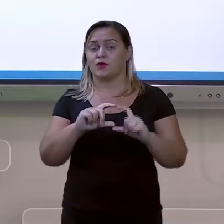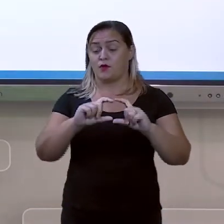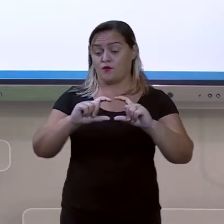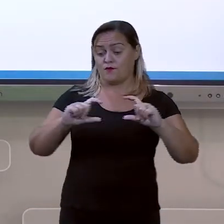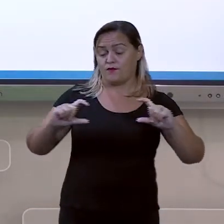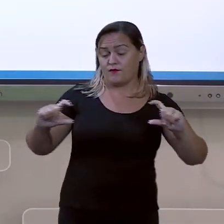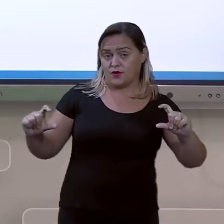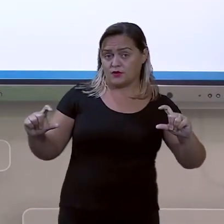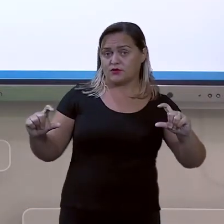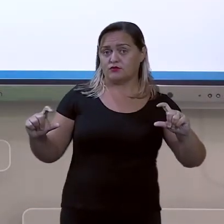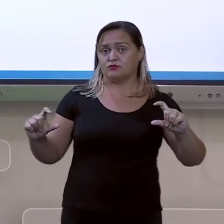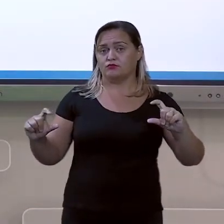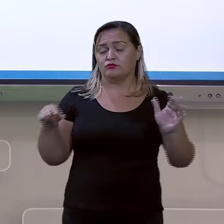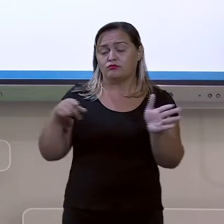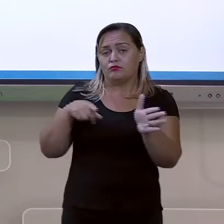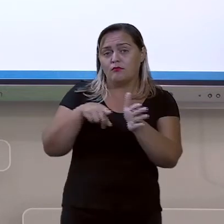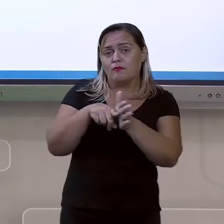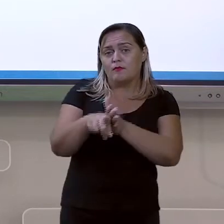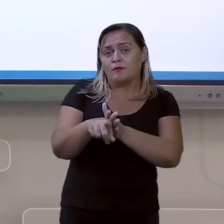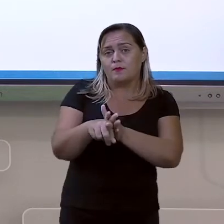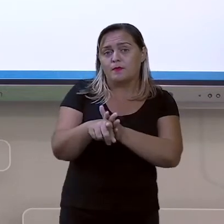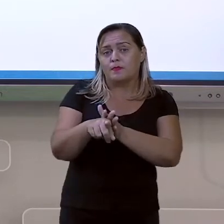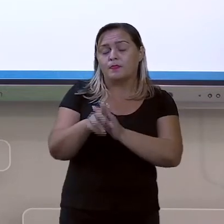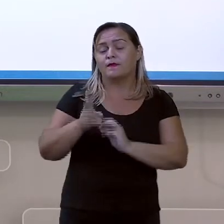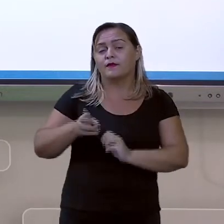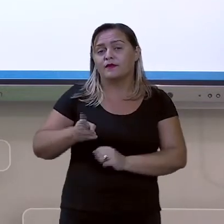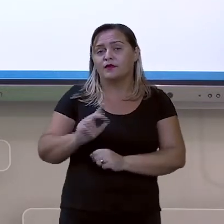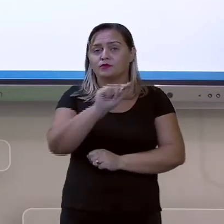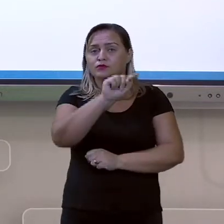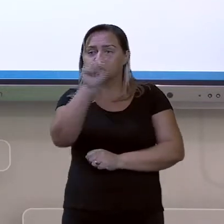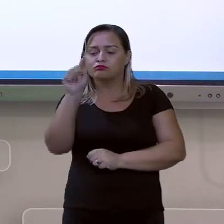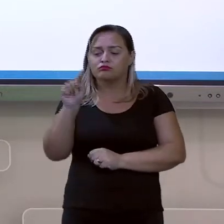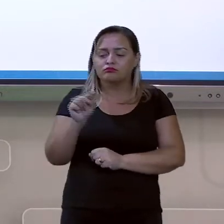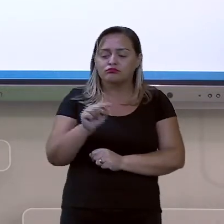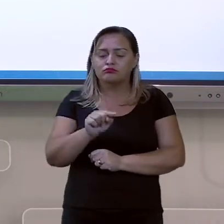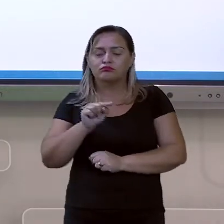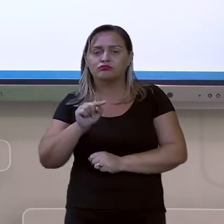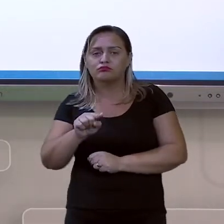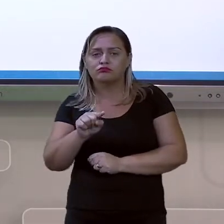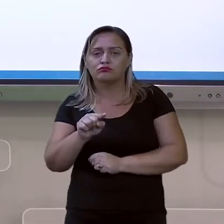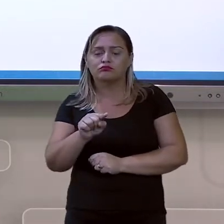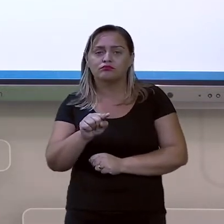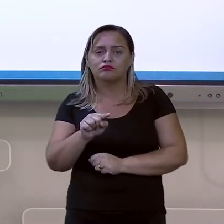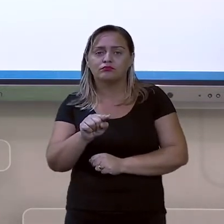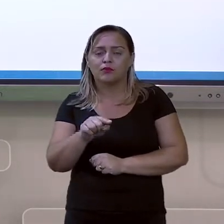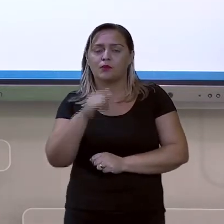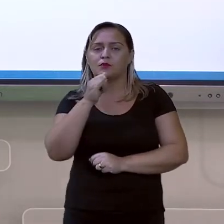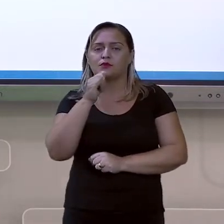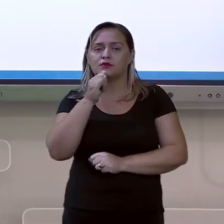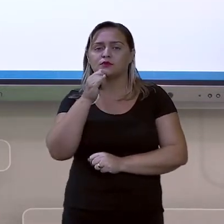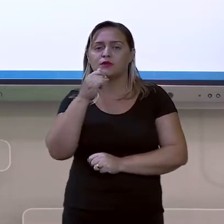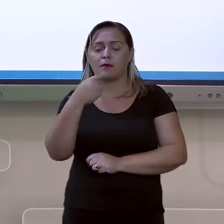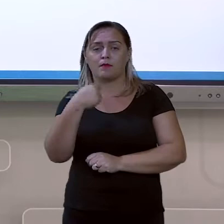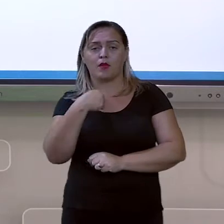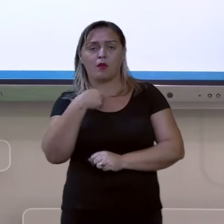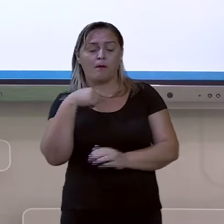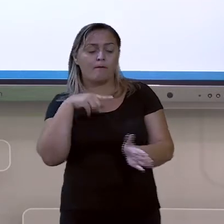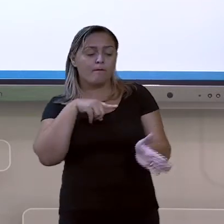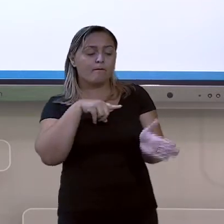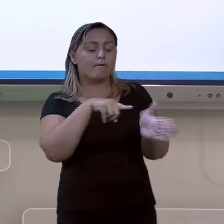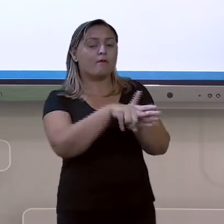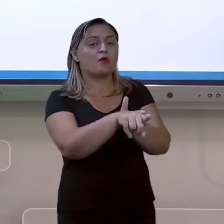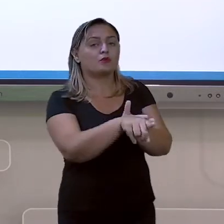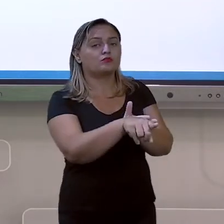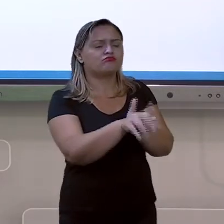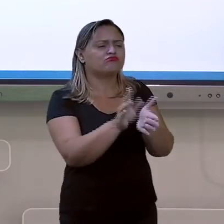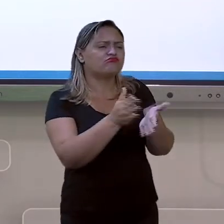interrogativa, a pergunta deve ser direta. Eu devo estar perguntando diretamente alguma coisa